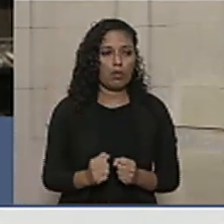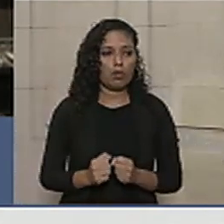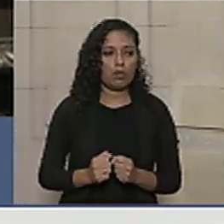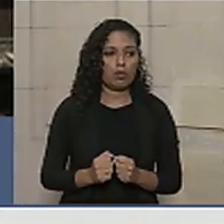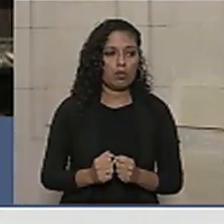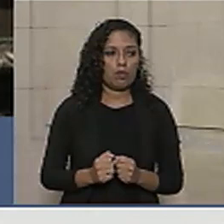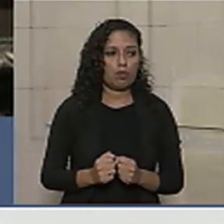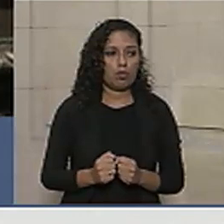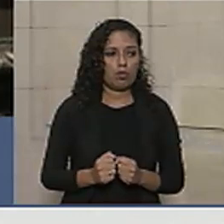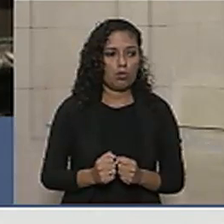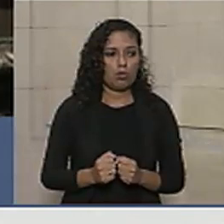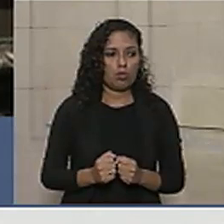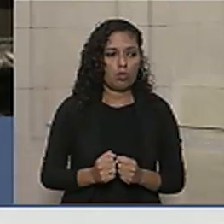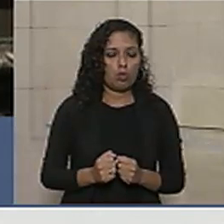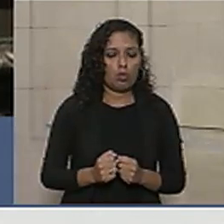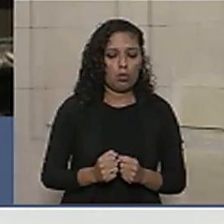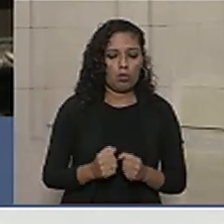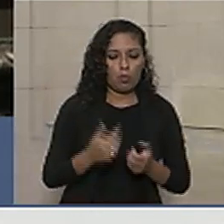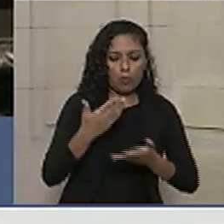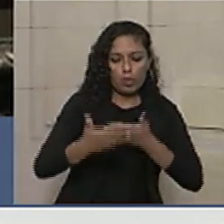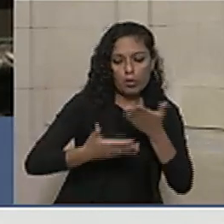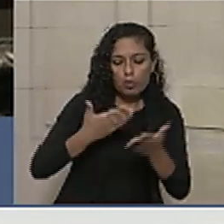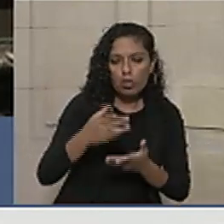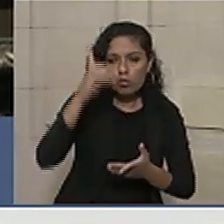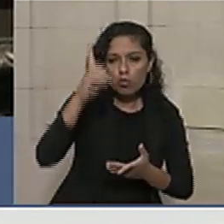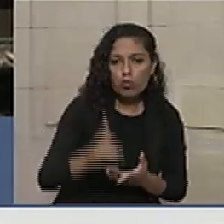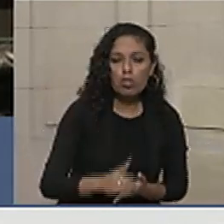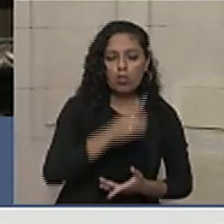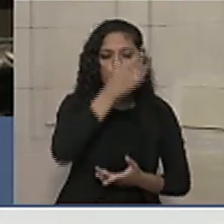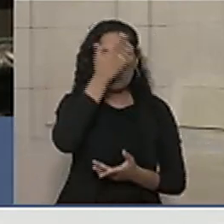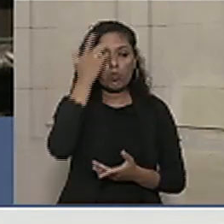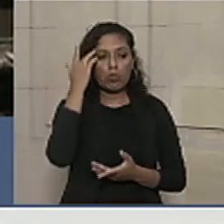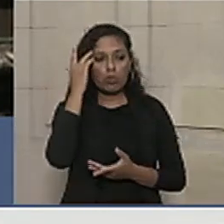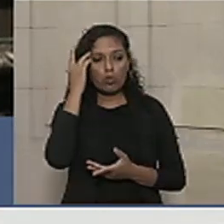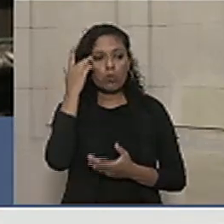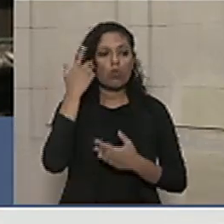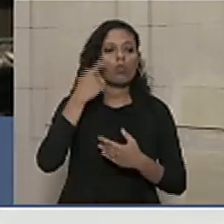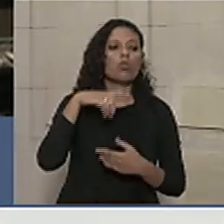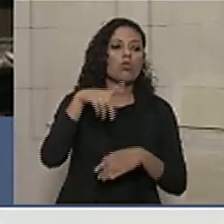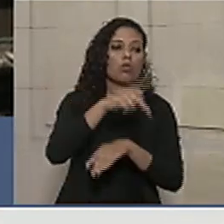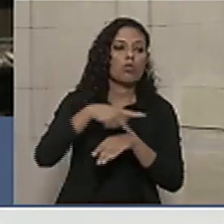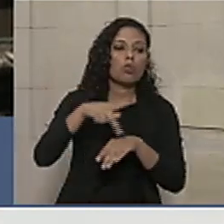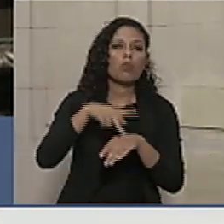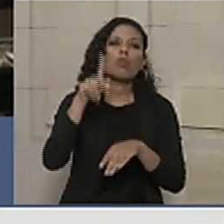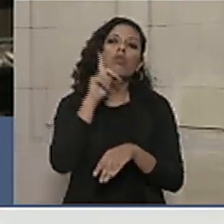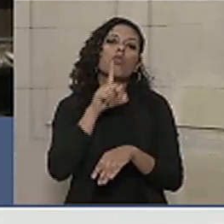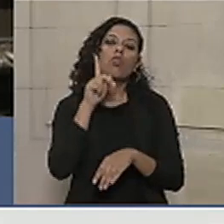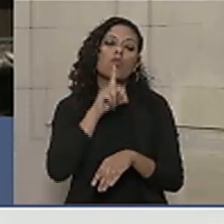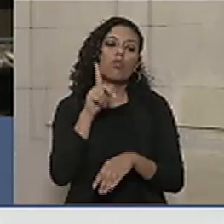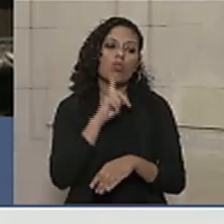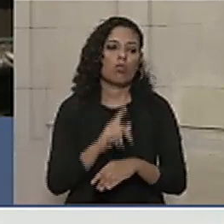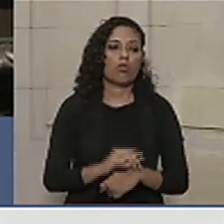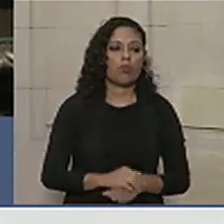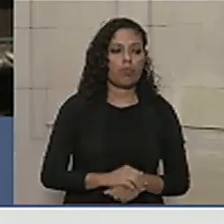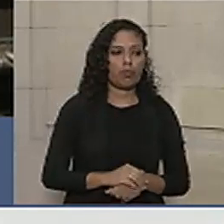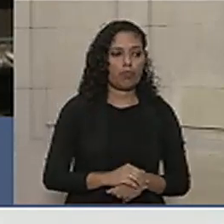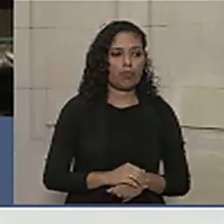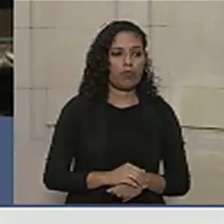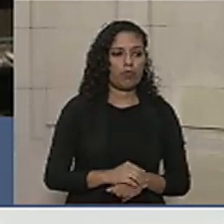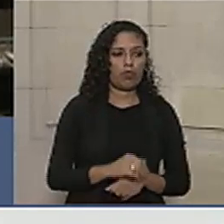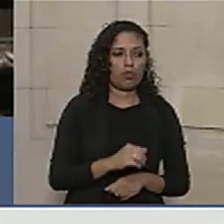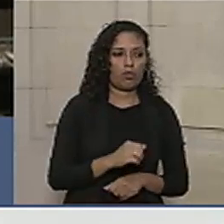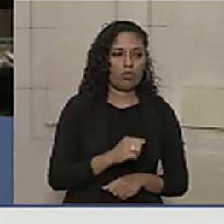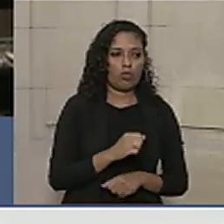precursor do movimento pelos direitos civis nos Estados Unidos da América do Norte. Um homem que